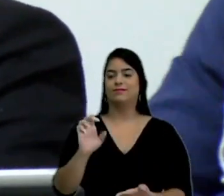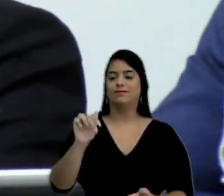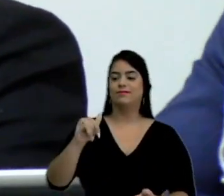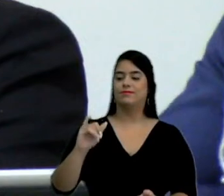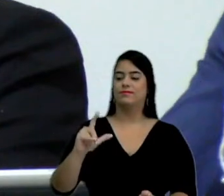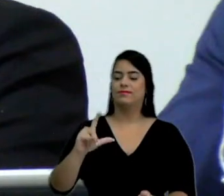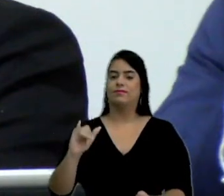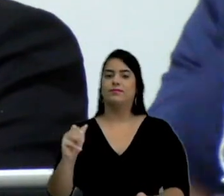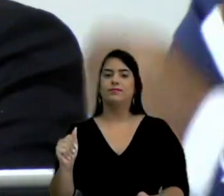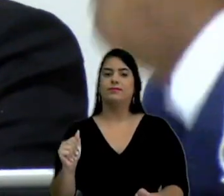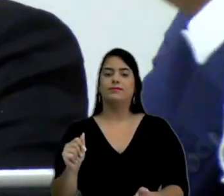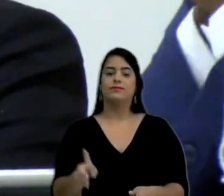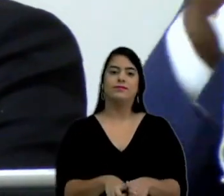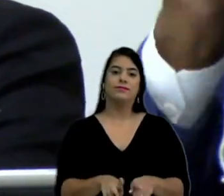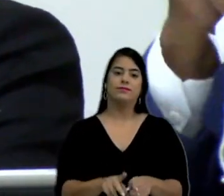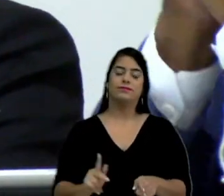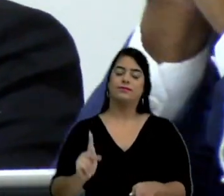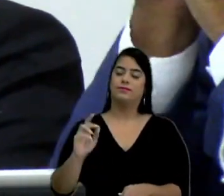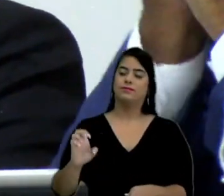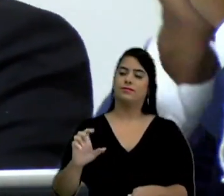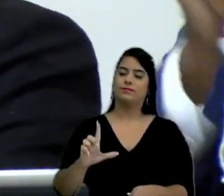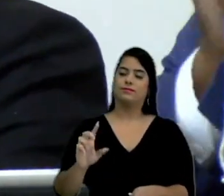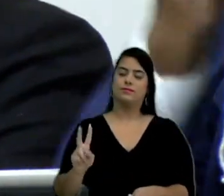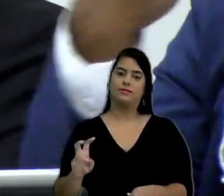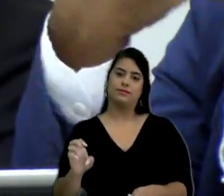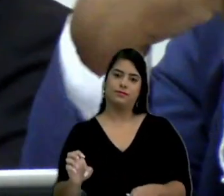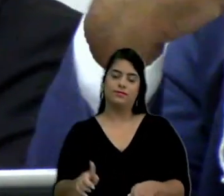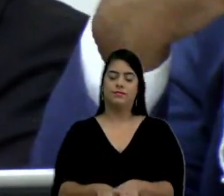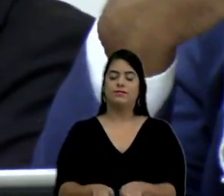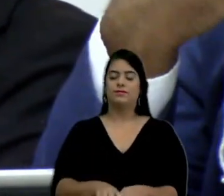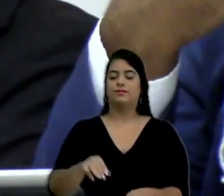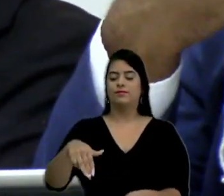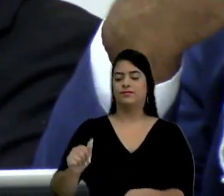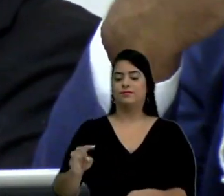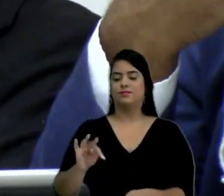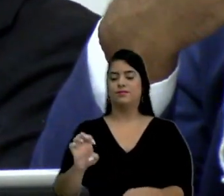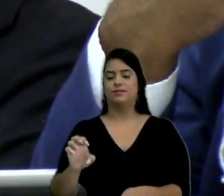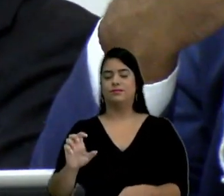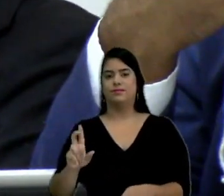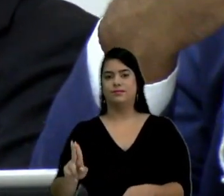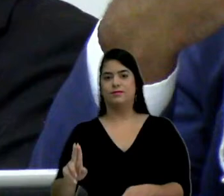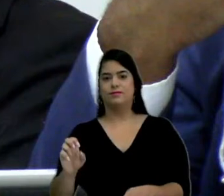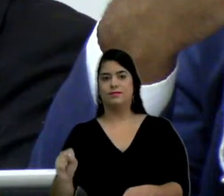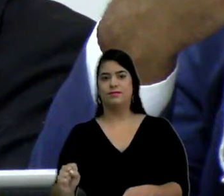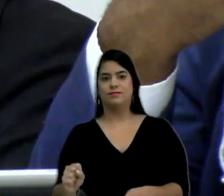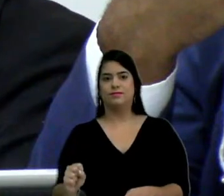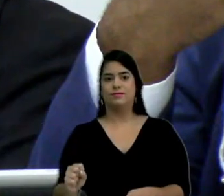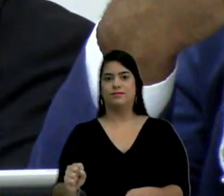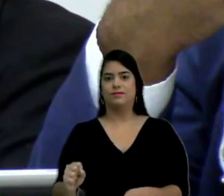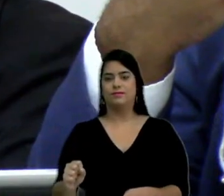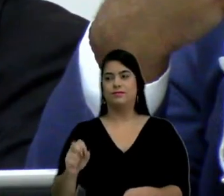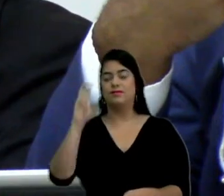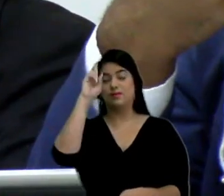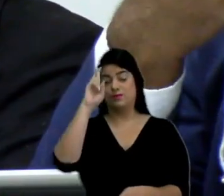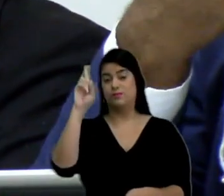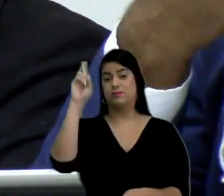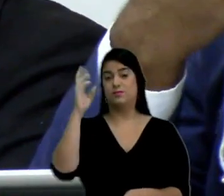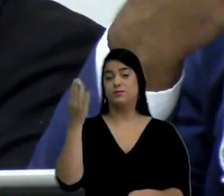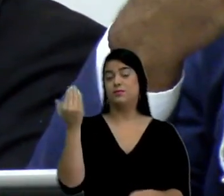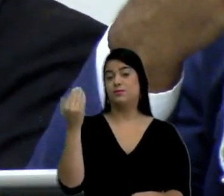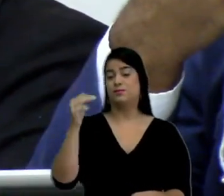a kelv Valério a Mateus Soares a ex-diretora Maria